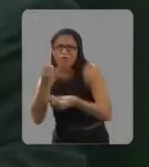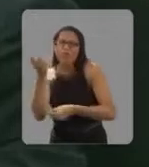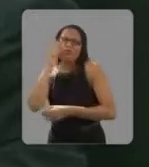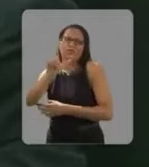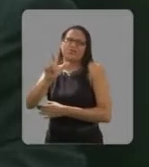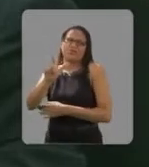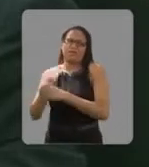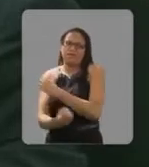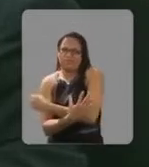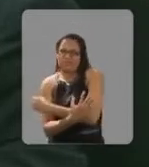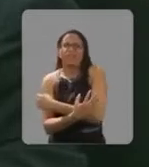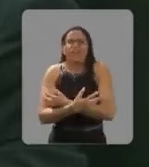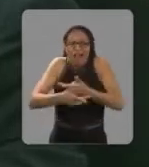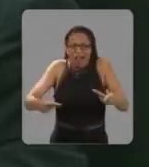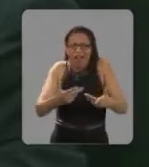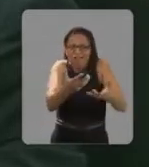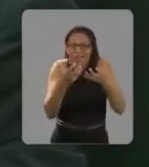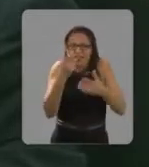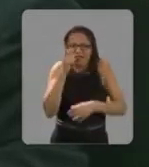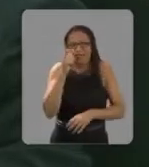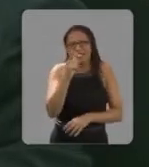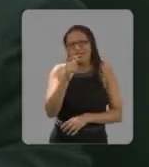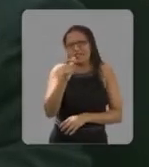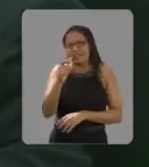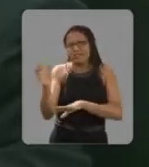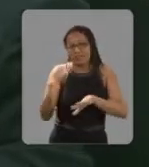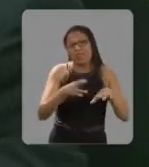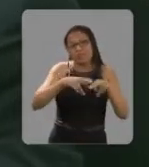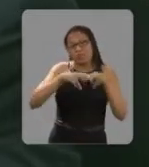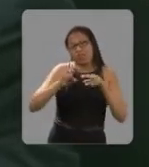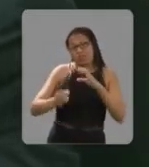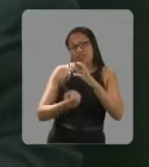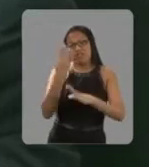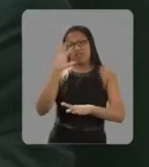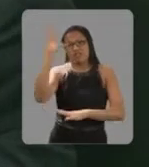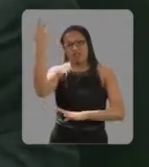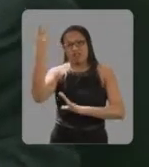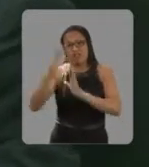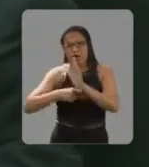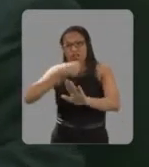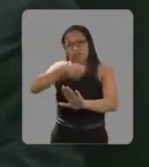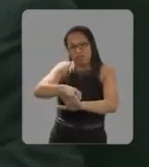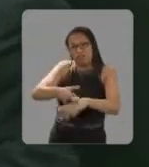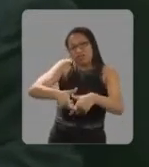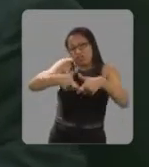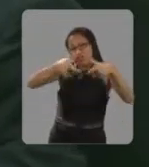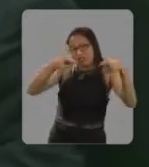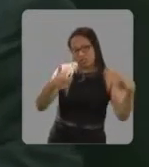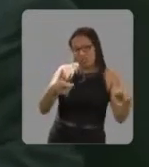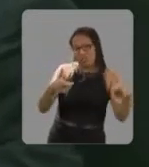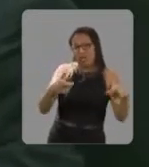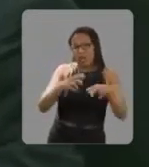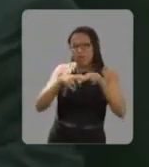quero. Já vi autores que dizem que essa pequena corrupção ela não leva a grandes corrupções, e já vi